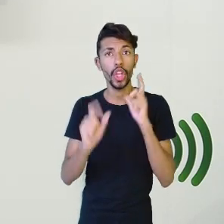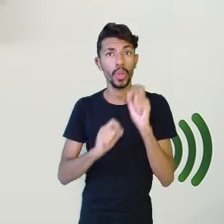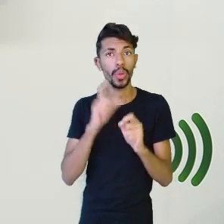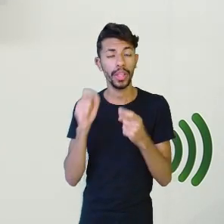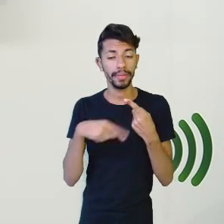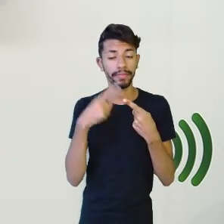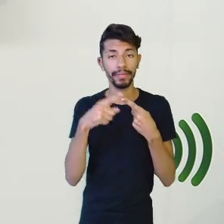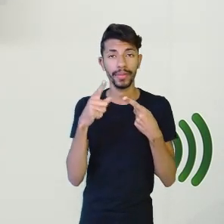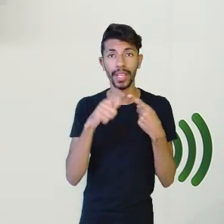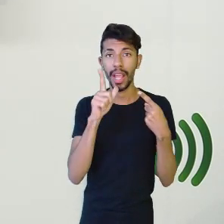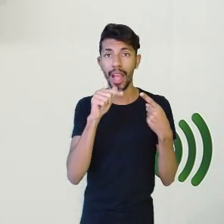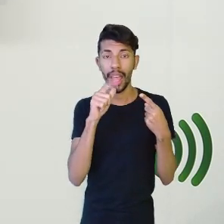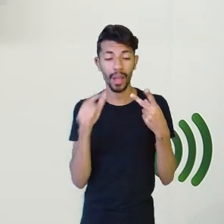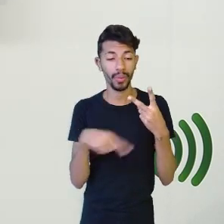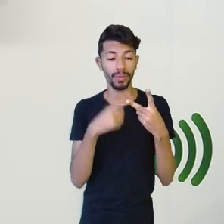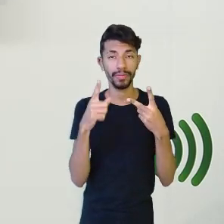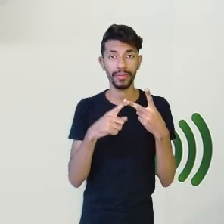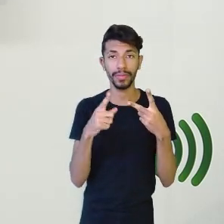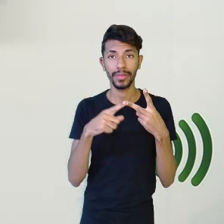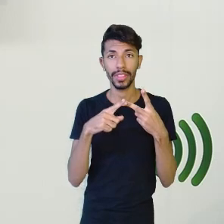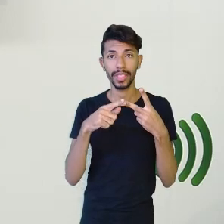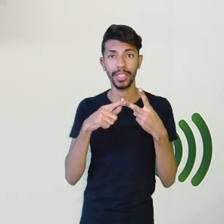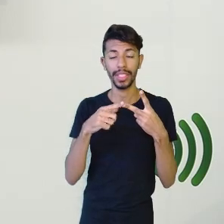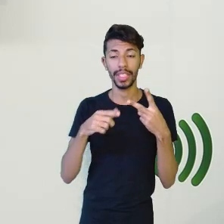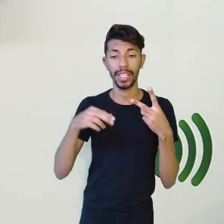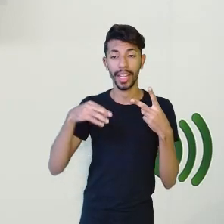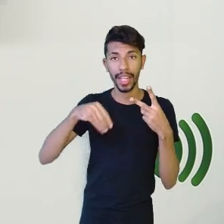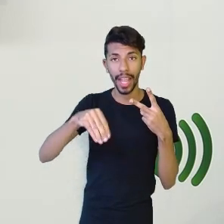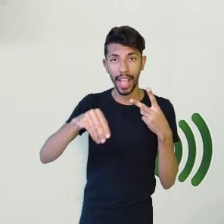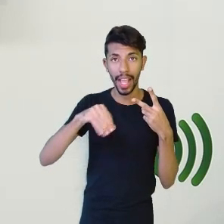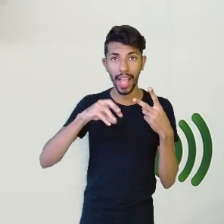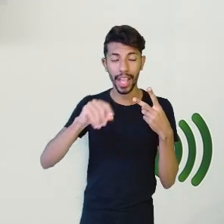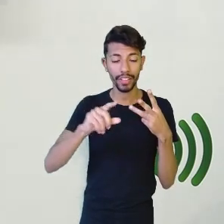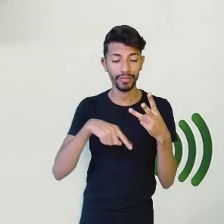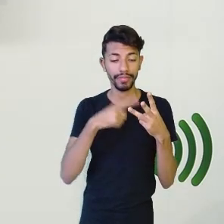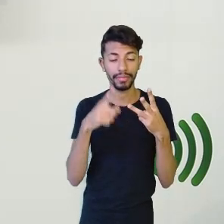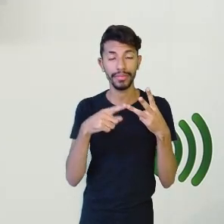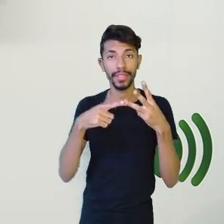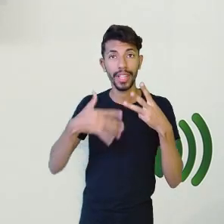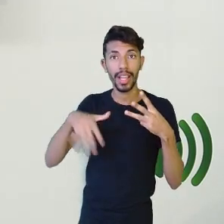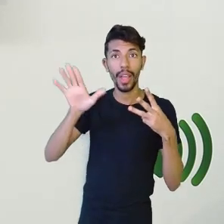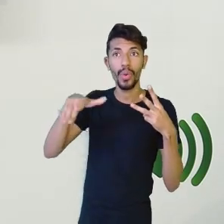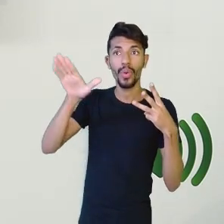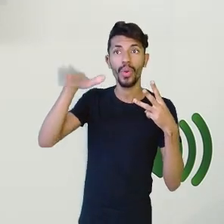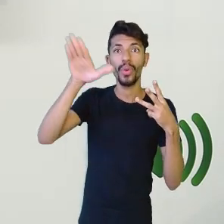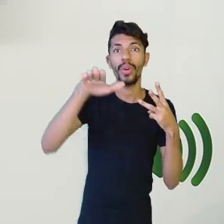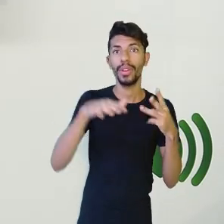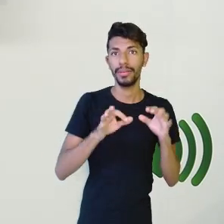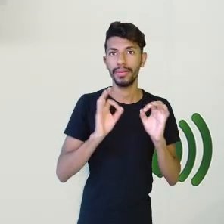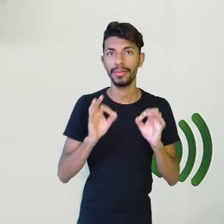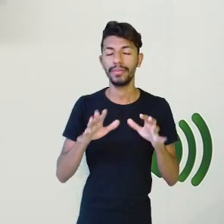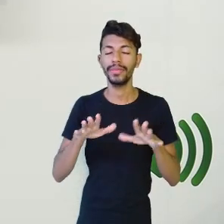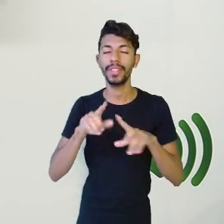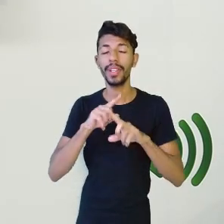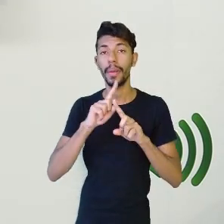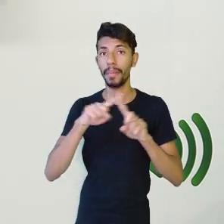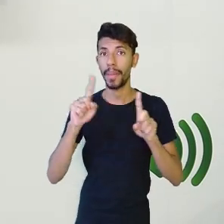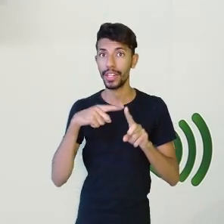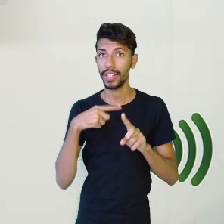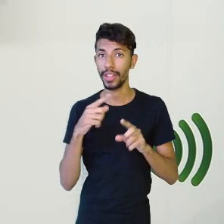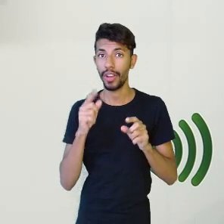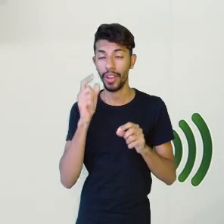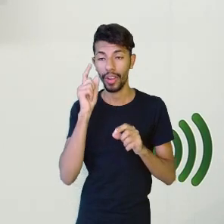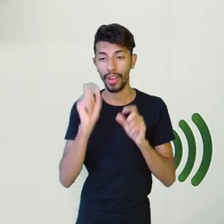aquático, terrestre ou aéreo, mesmo que, isso aí a gente sabe também, que nem todas as aves